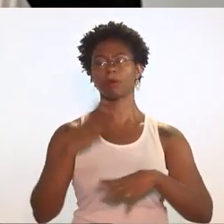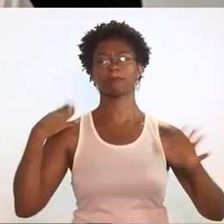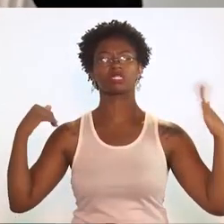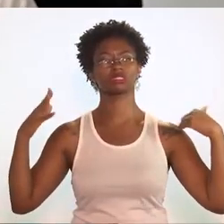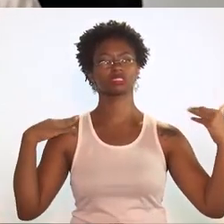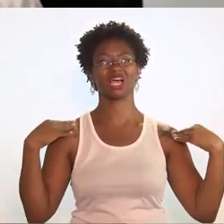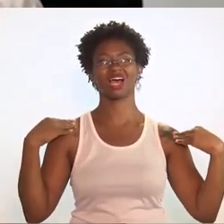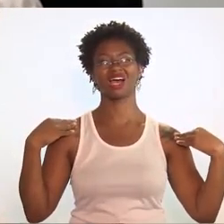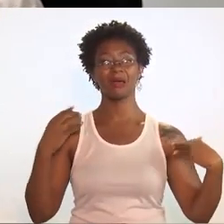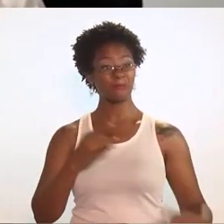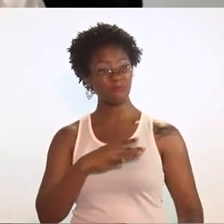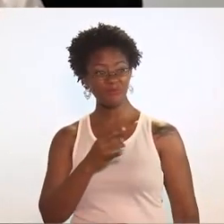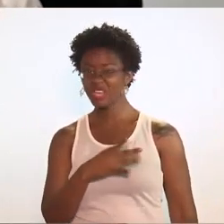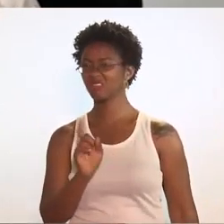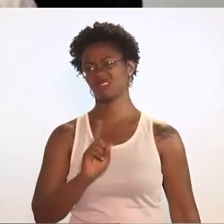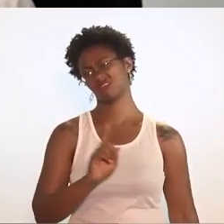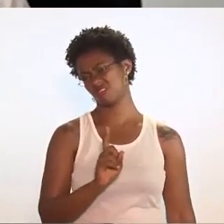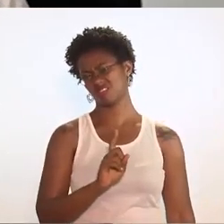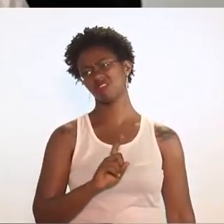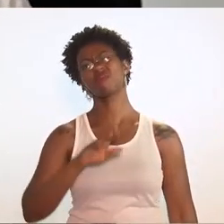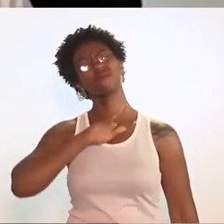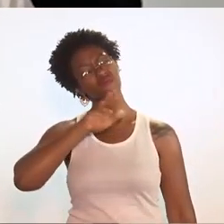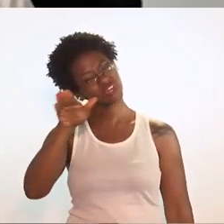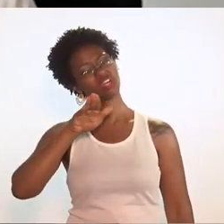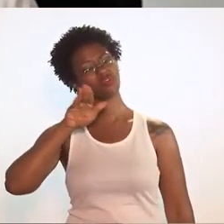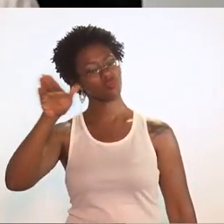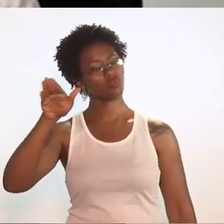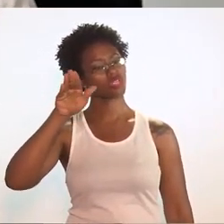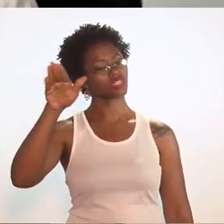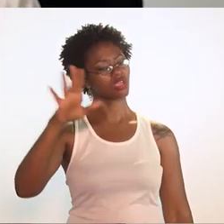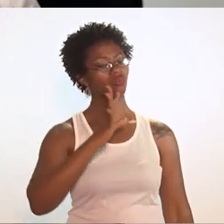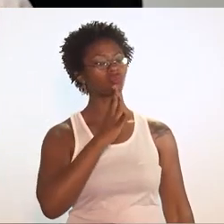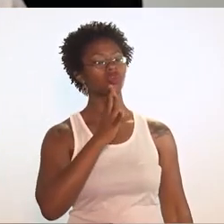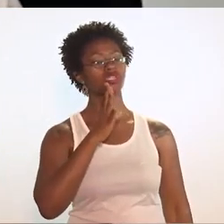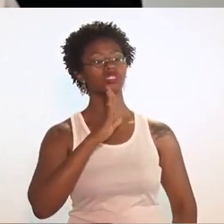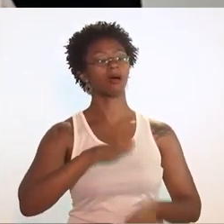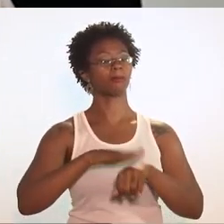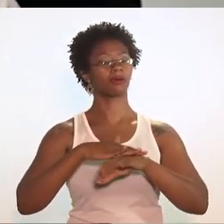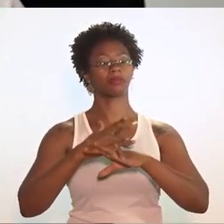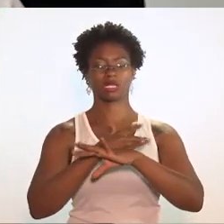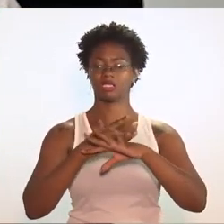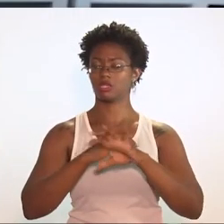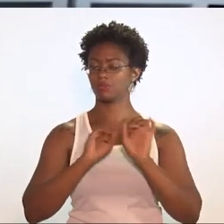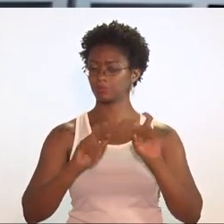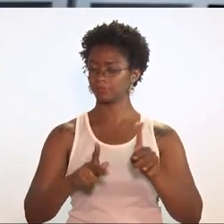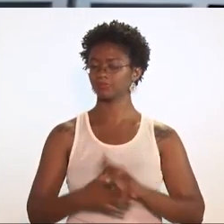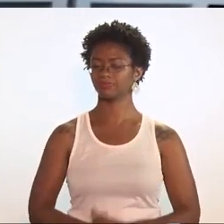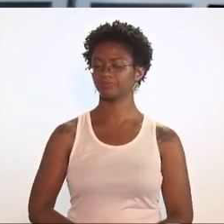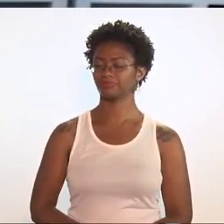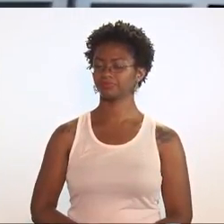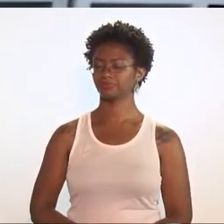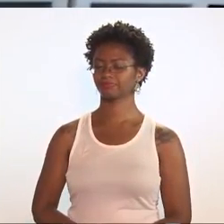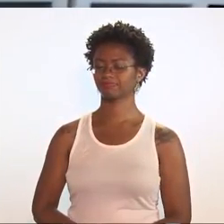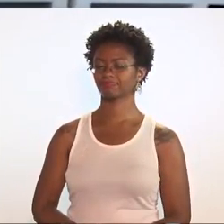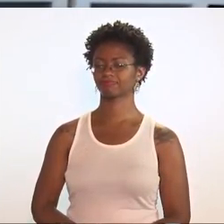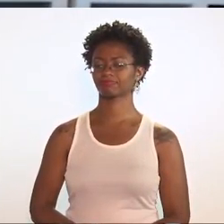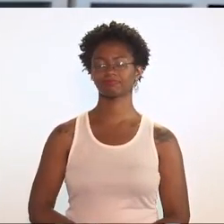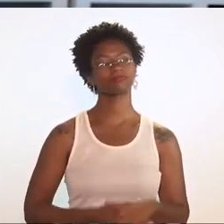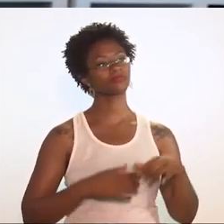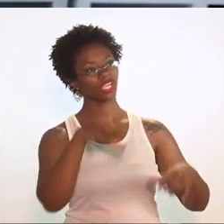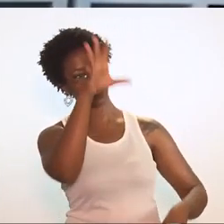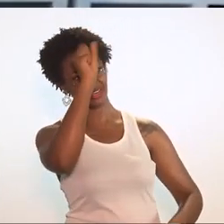aquilo tudo. Aquilo tudo também faz parte do centro histórico que nós temos aqui e que precisa ser valorizado, que as pessoas